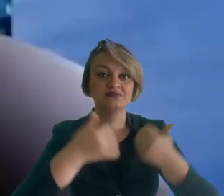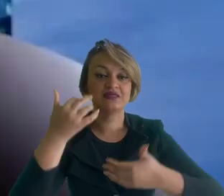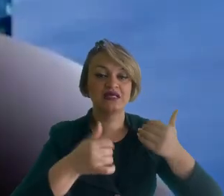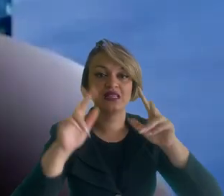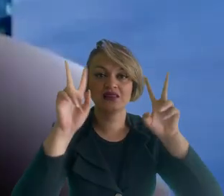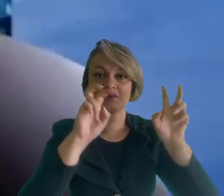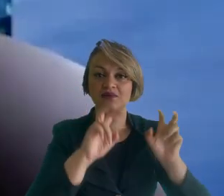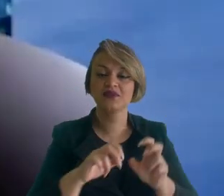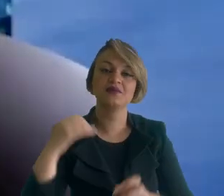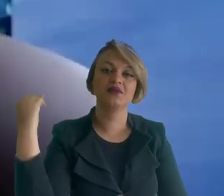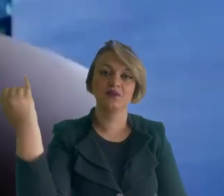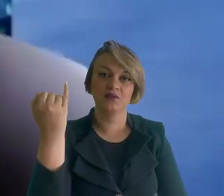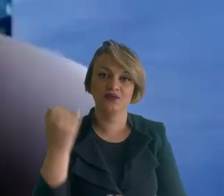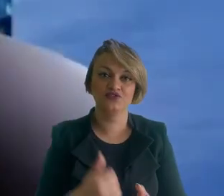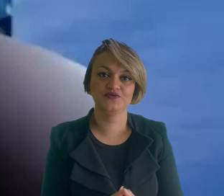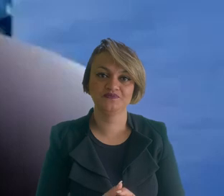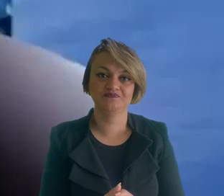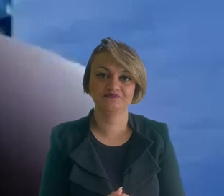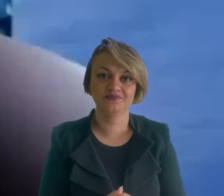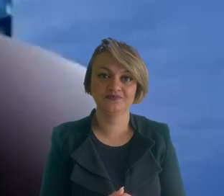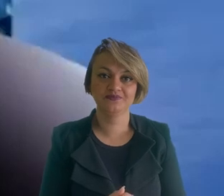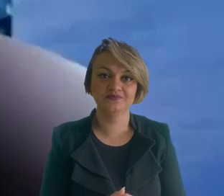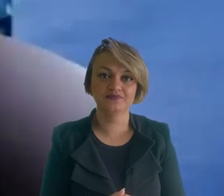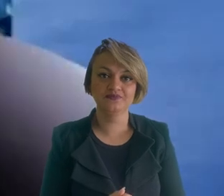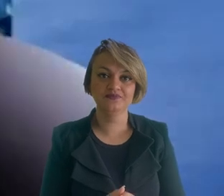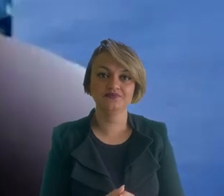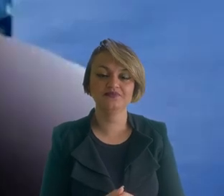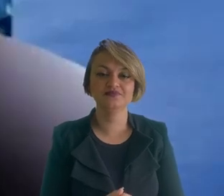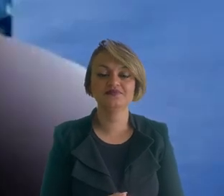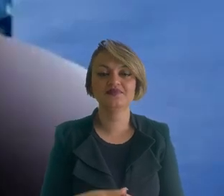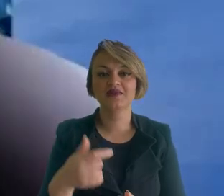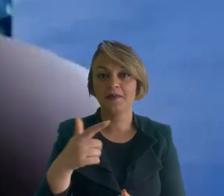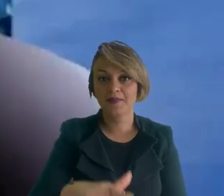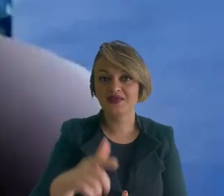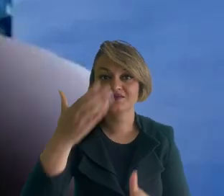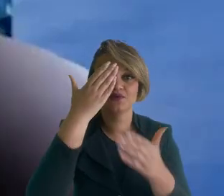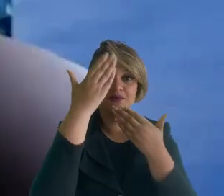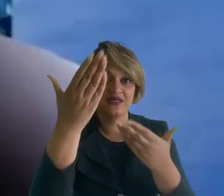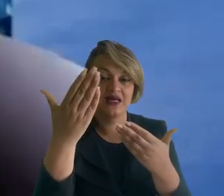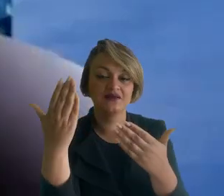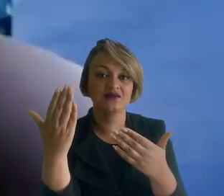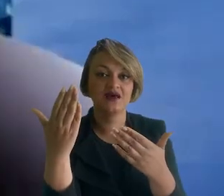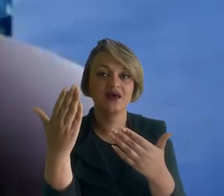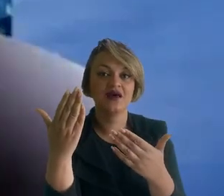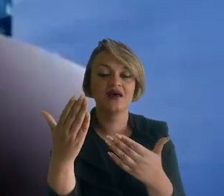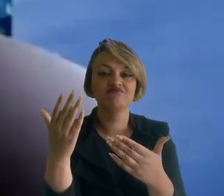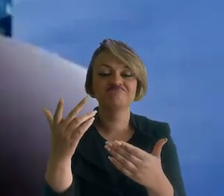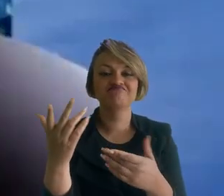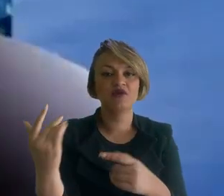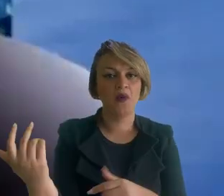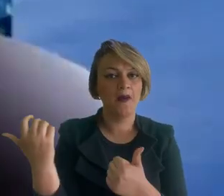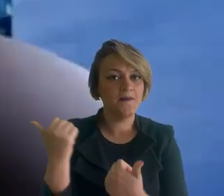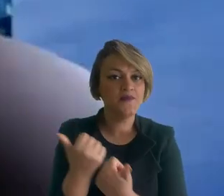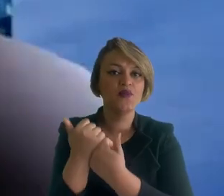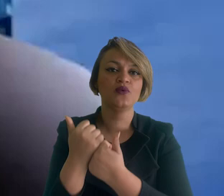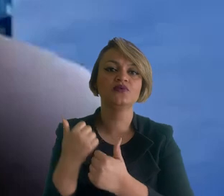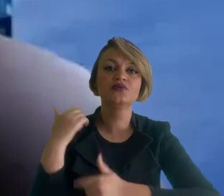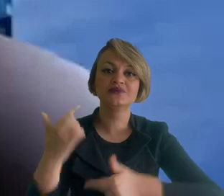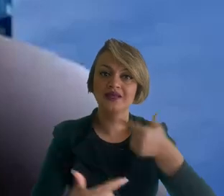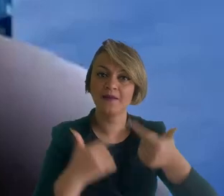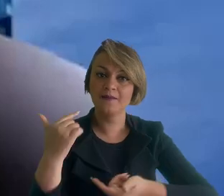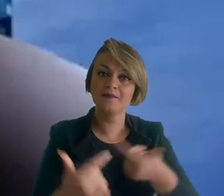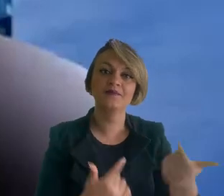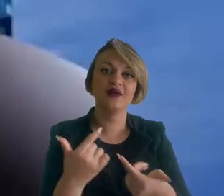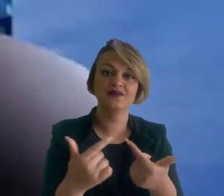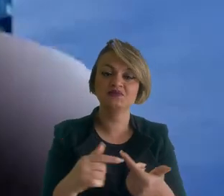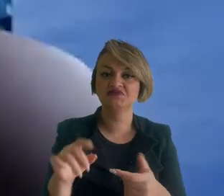questões tão relevantes é gostaria também de agradecer a colaboração do trabalho